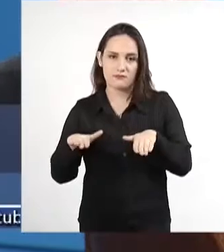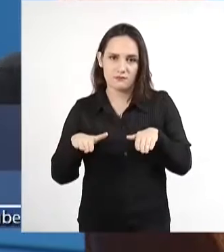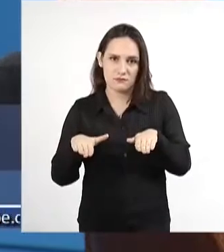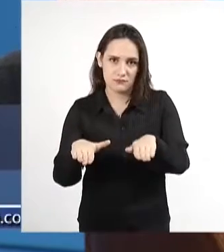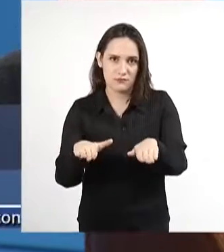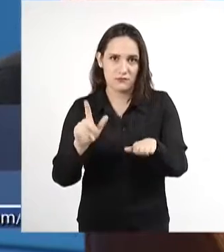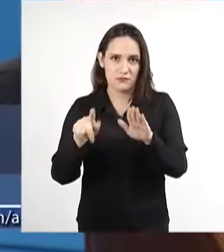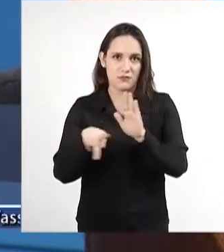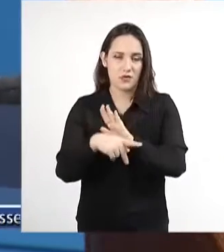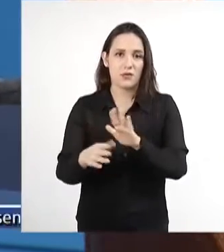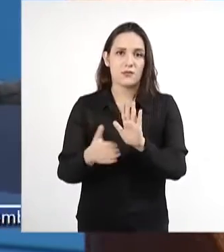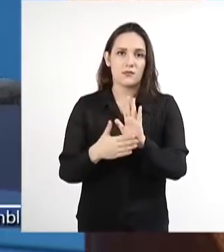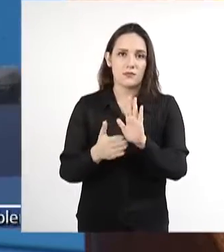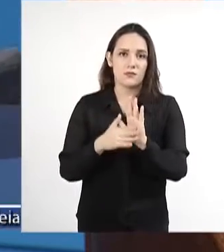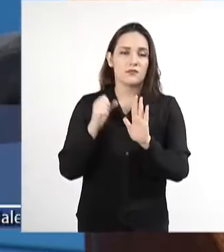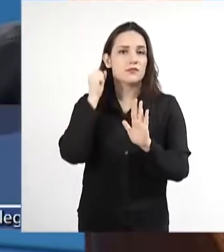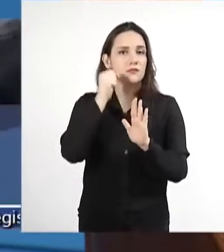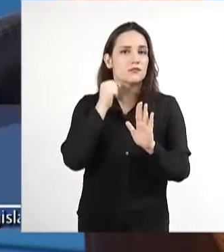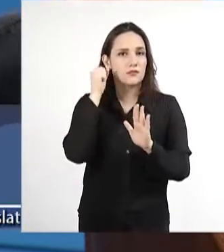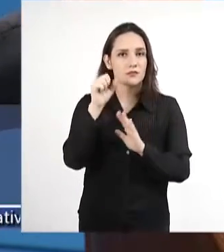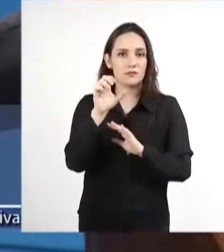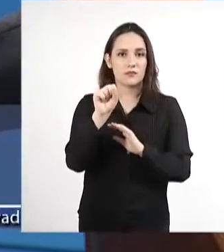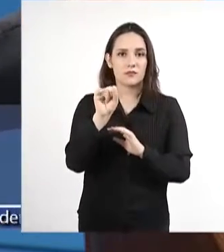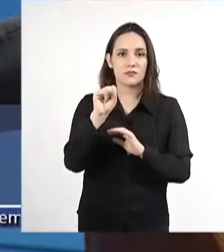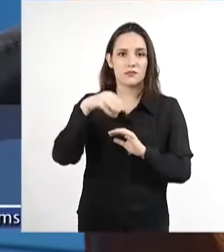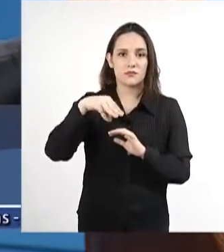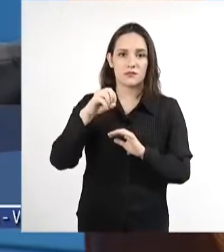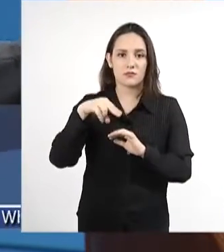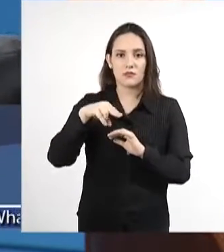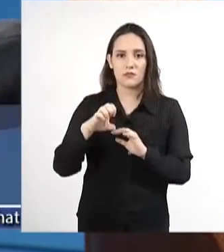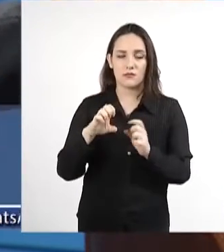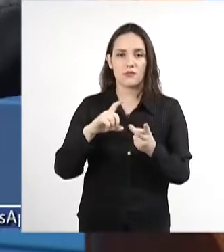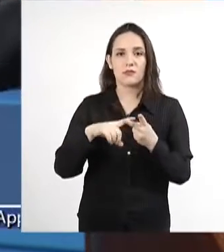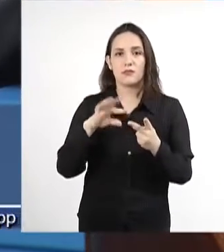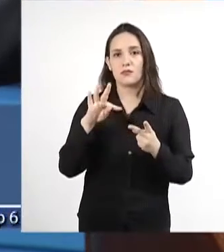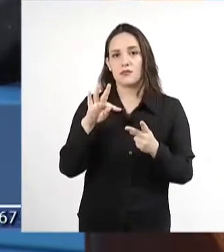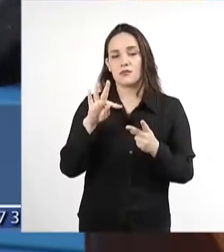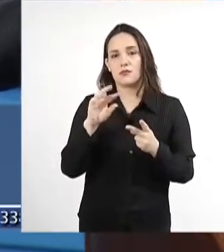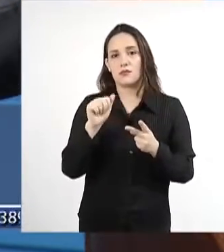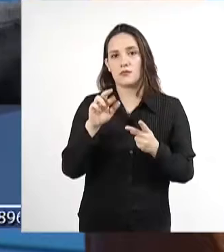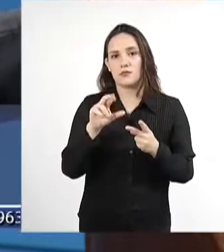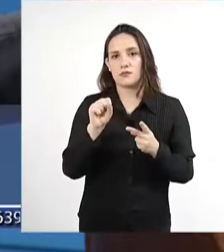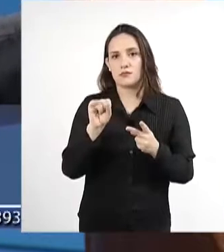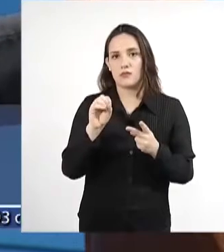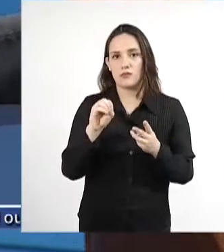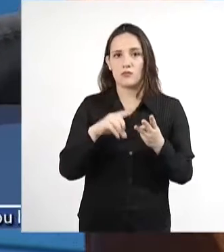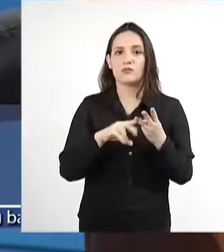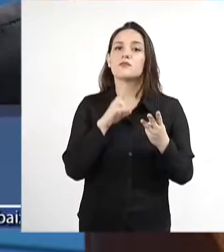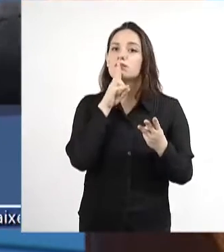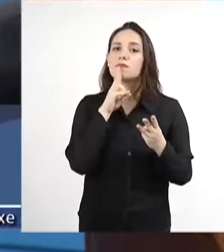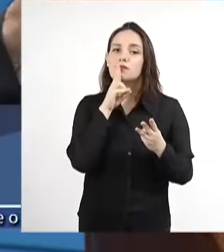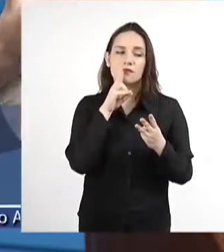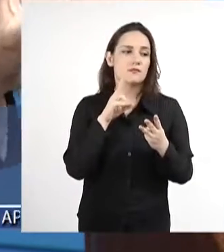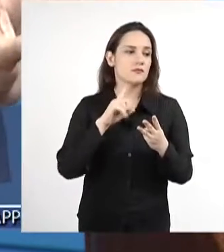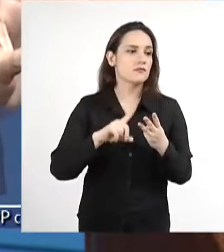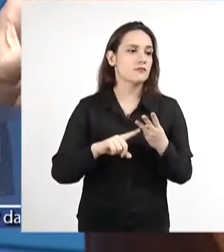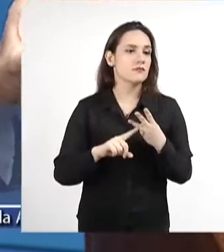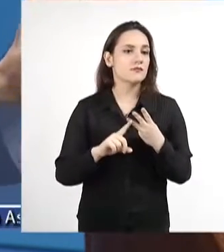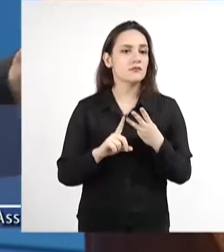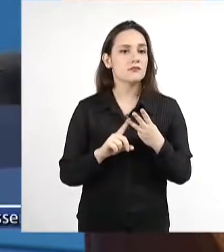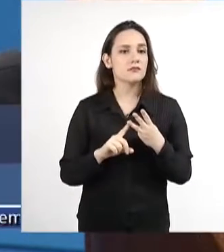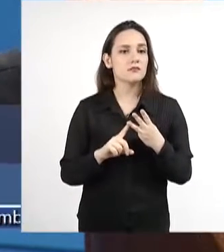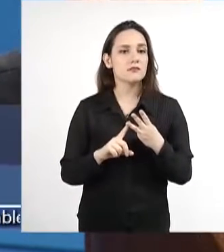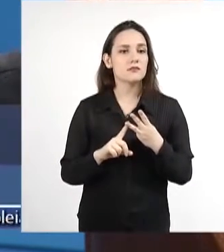pela senadora Simone Tebet, pelo senador Tasso Gereissati, pelo senador Nelsinho Trade,